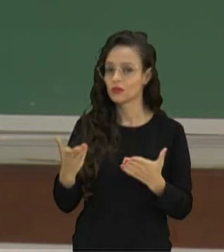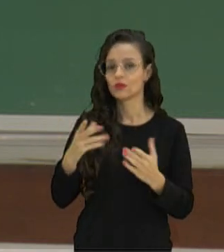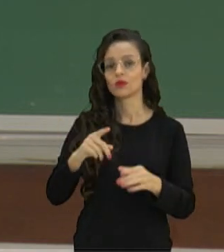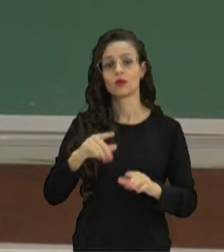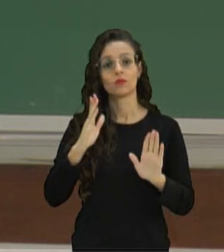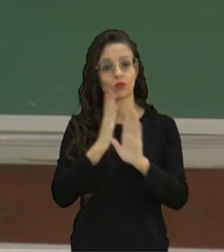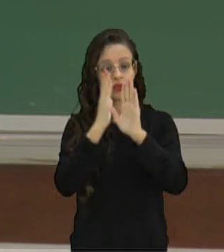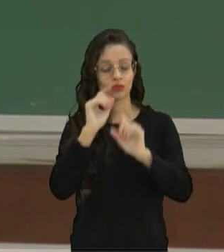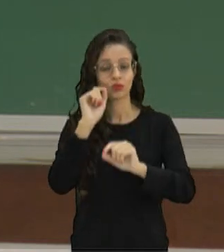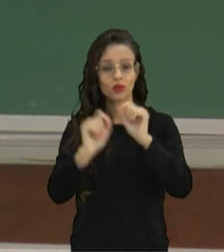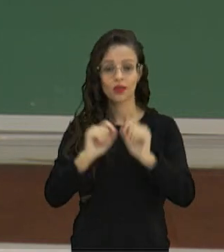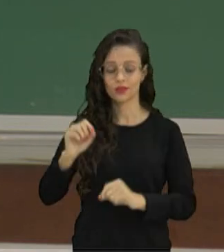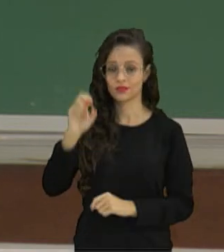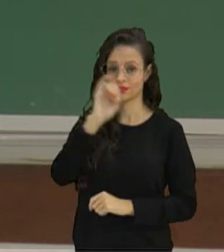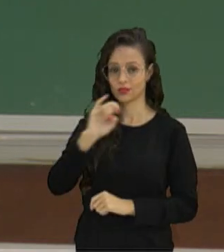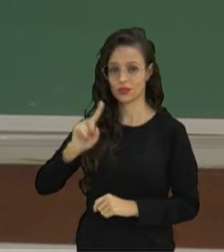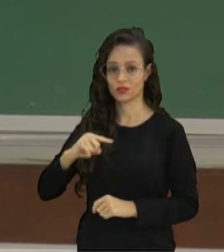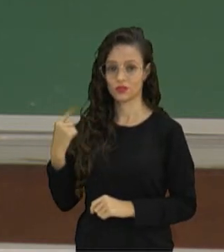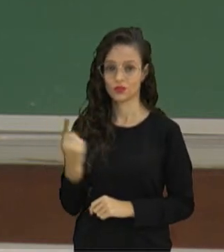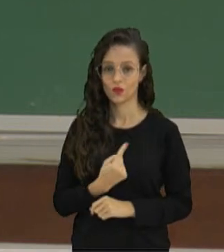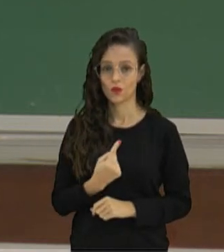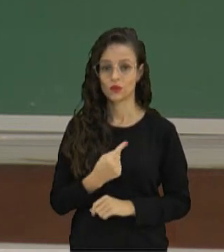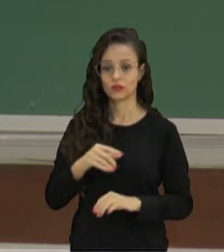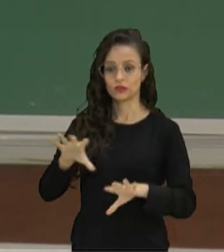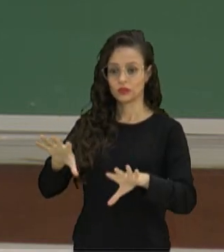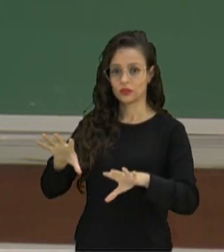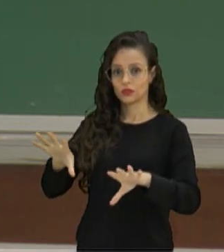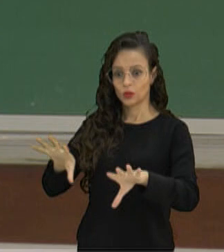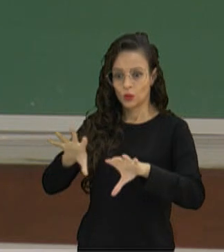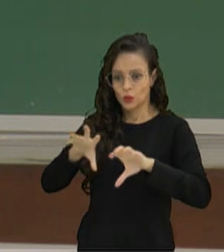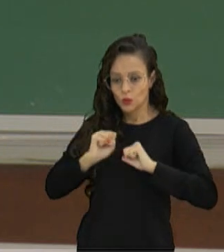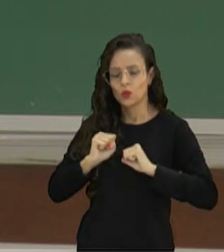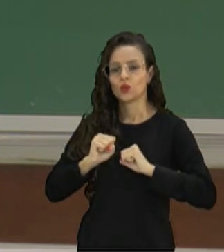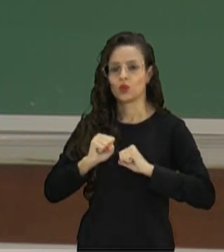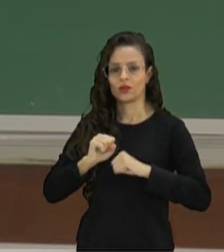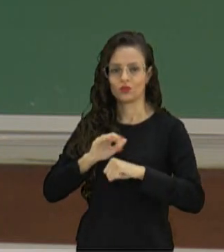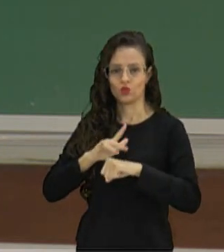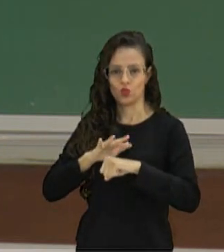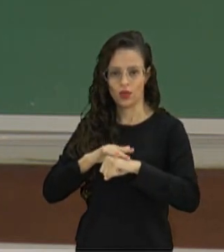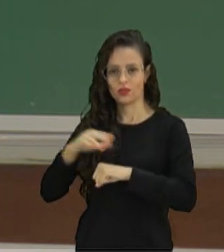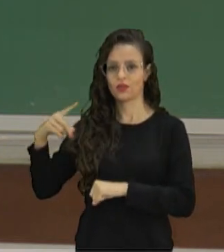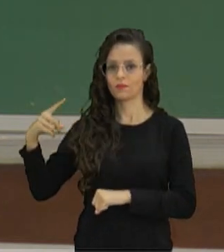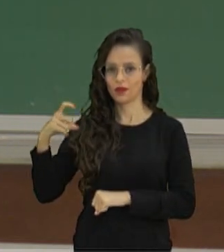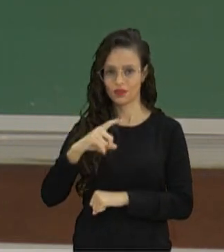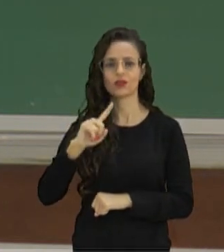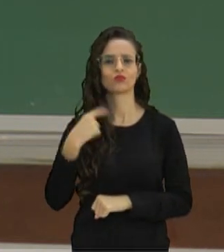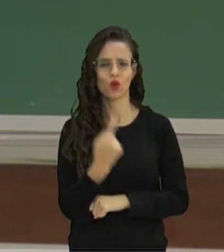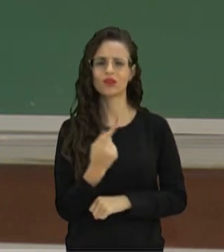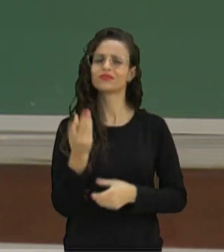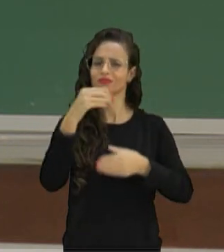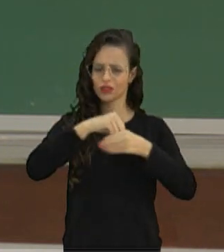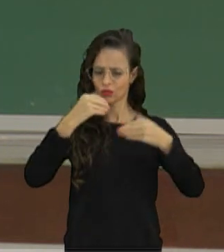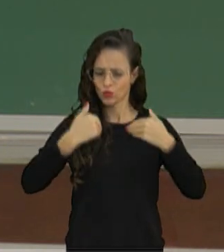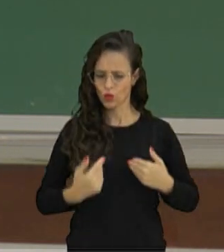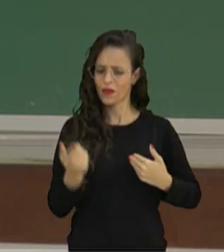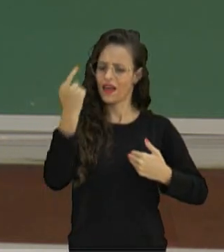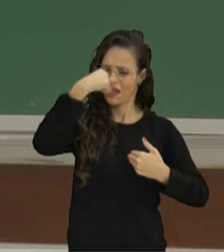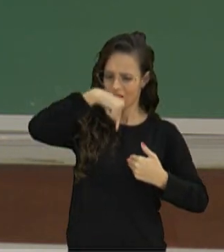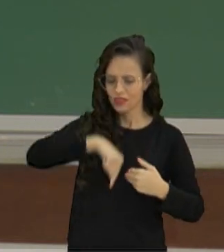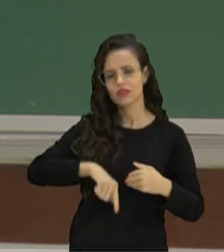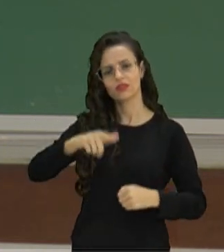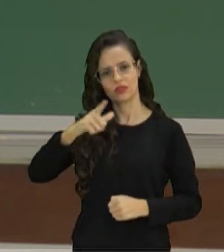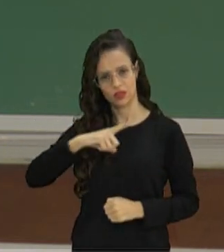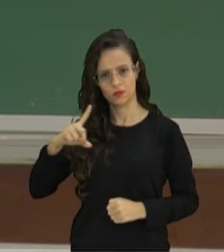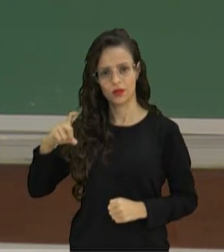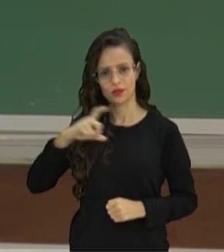Portanto, quando nós somos invadidos por uma bactéria patogênica, lembrando que nós temos bactérias dentro do nosso organismo,